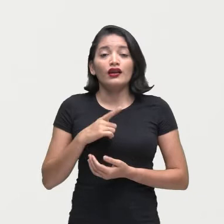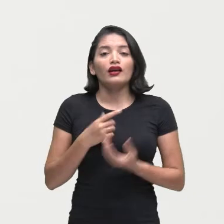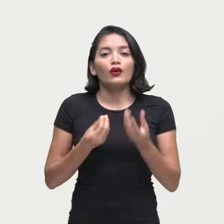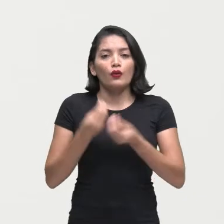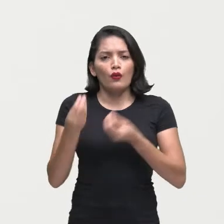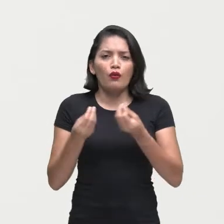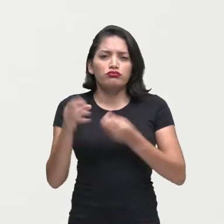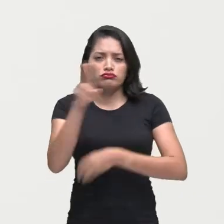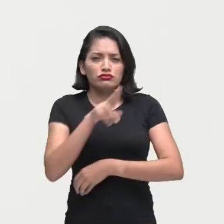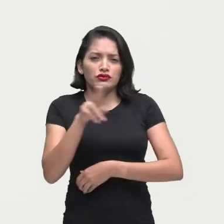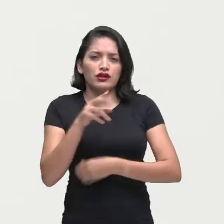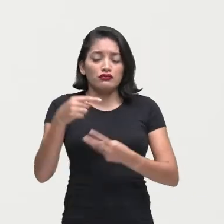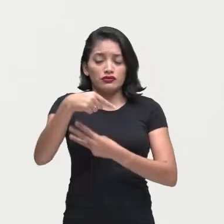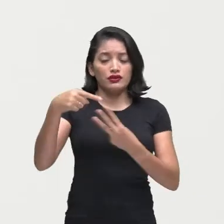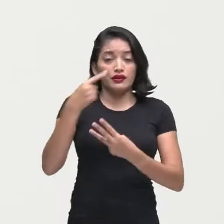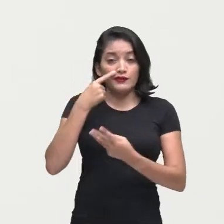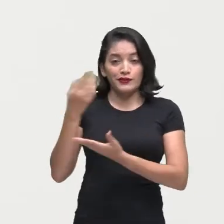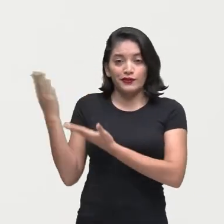minha